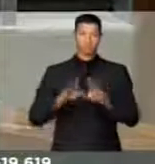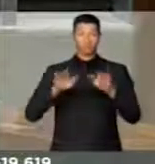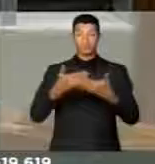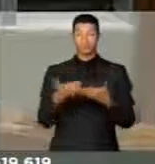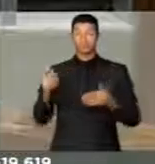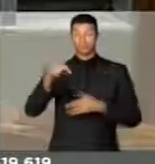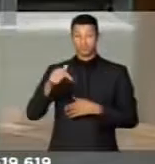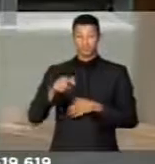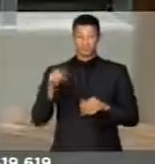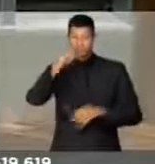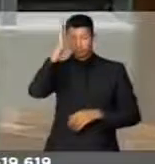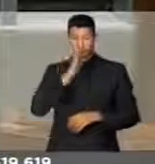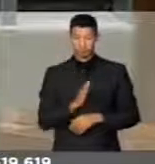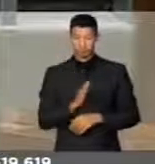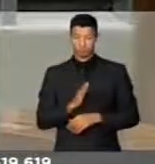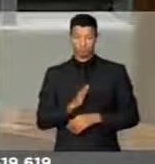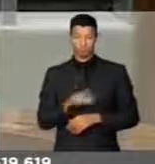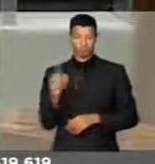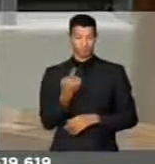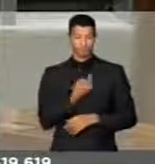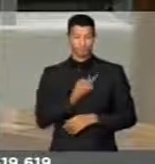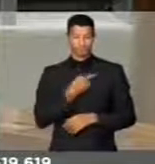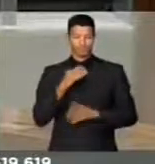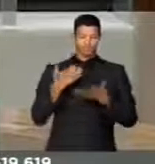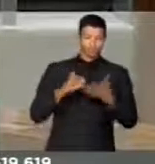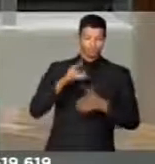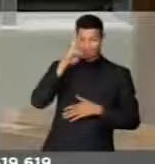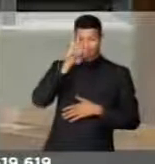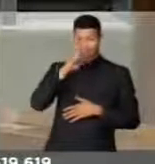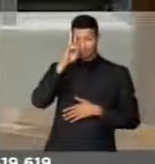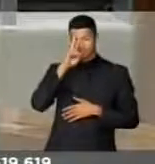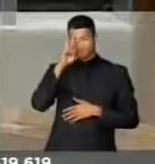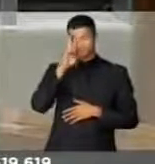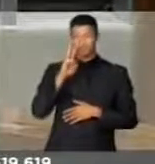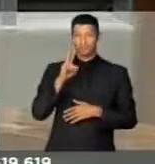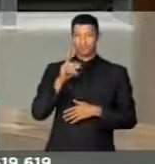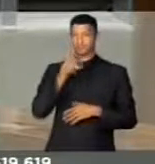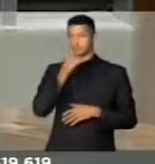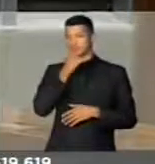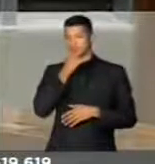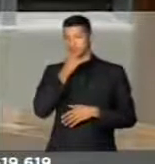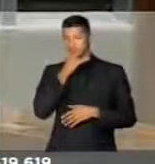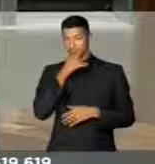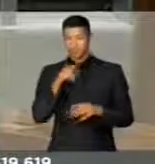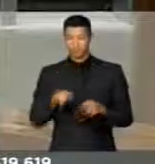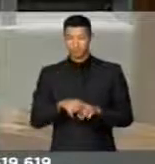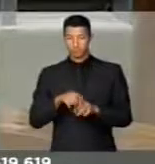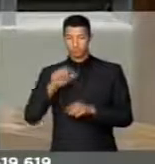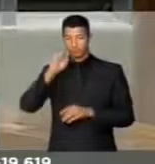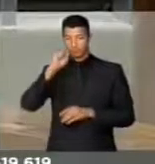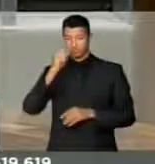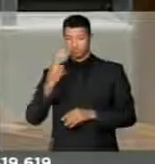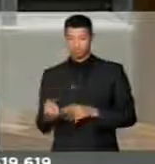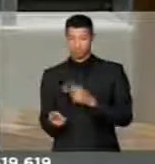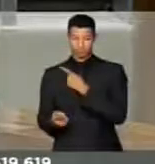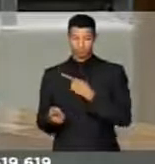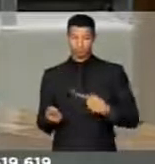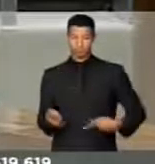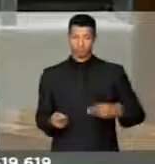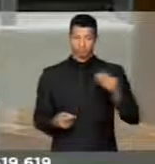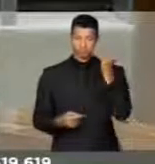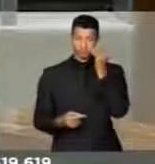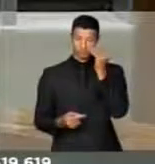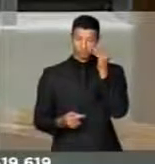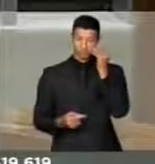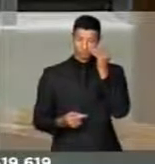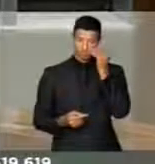enquanto aqui no Brasil nós lembraremos com muita tristeza do ex-presidente que tentou